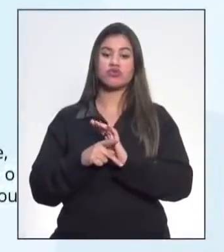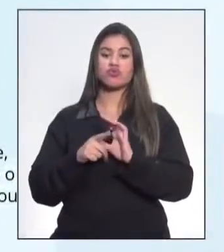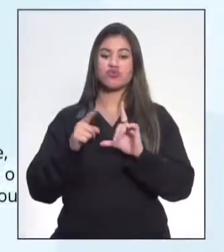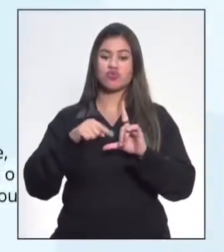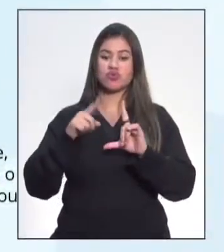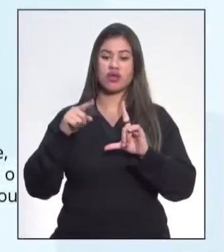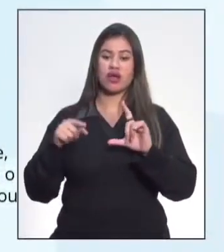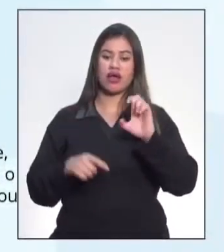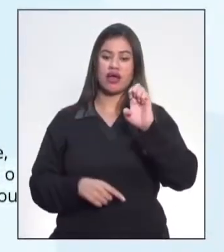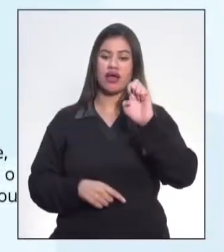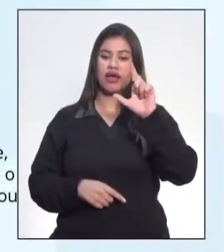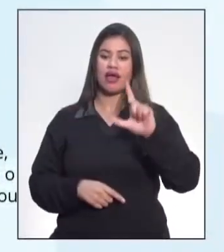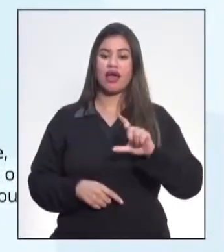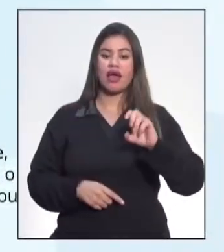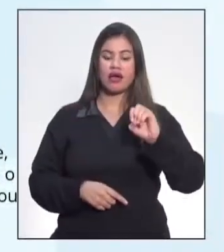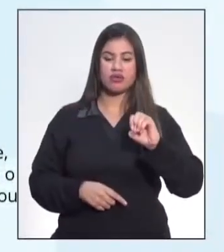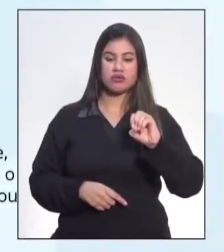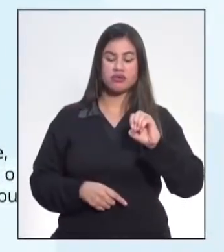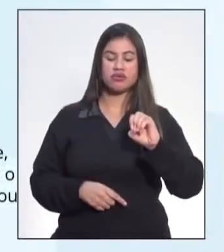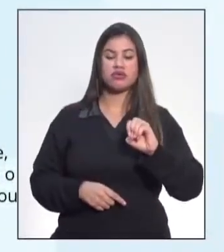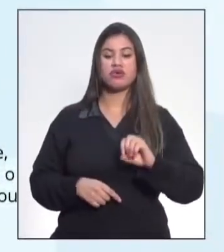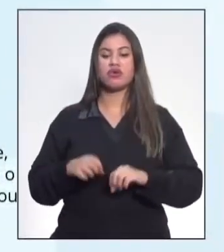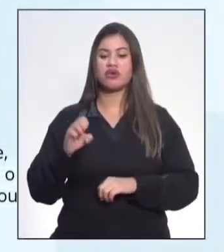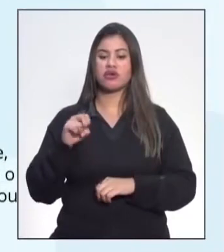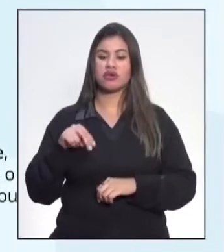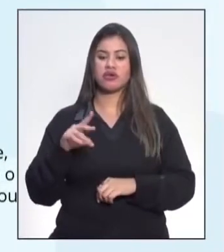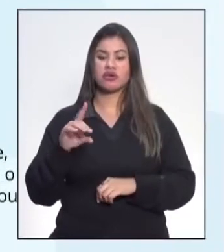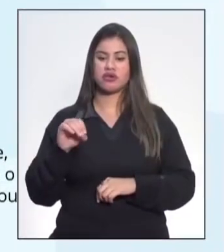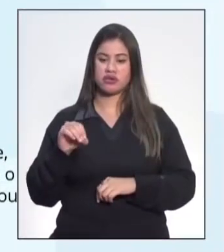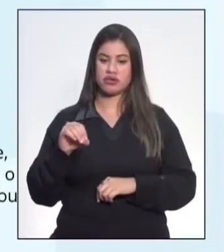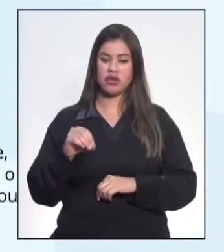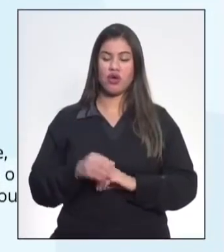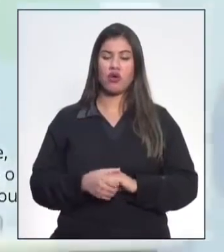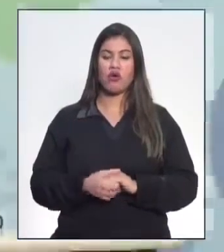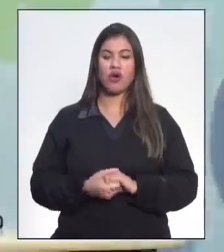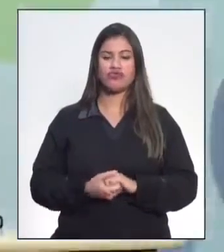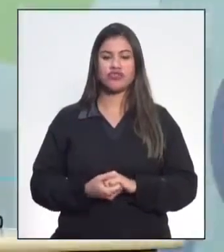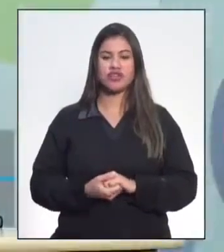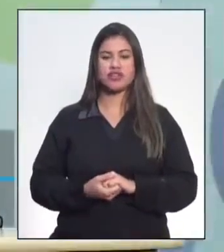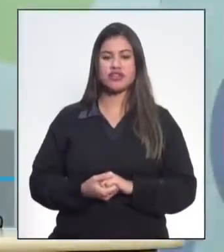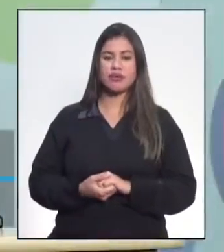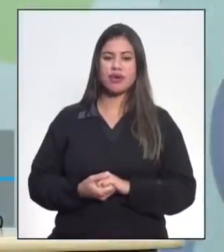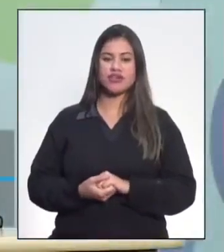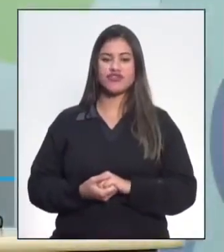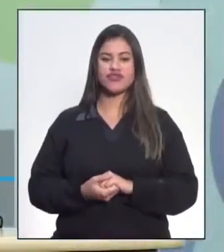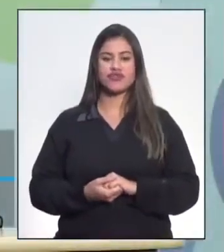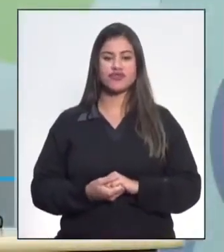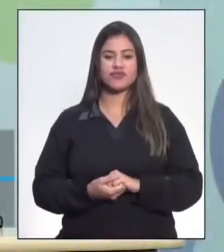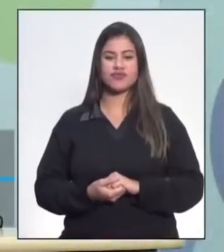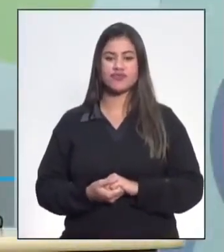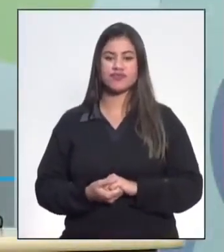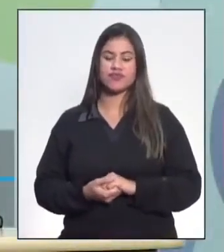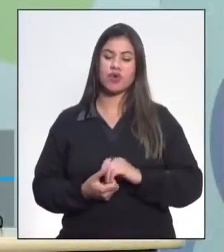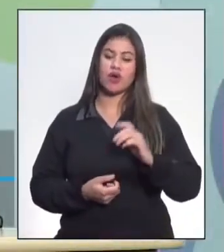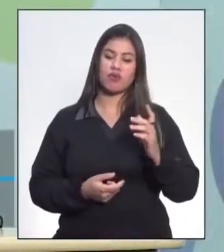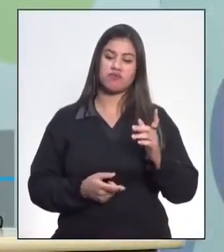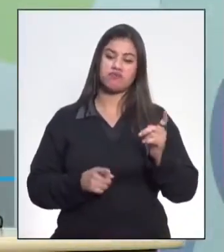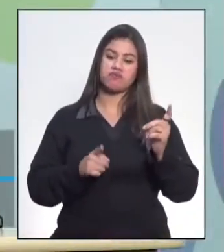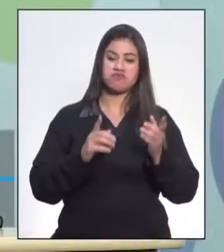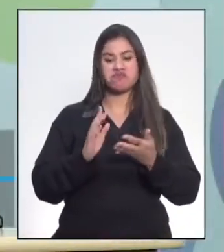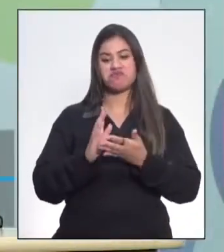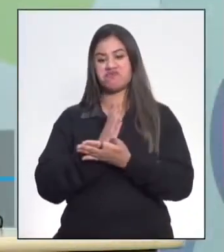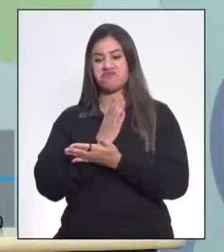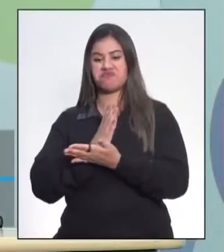ou endotérmica? Alguns responderam endotérmica e outros responderam